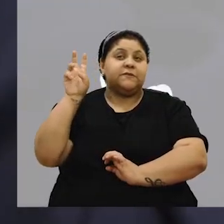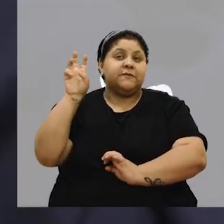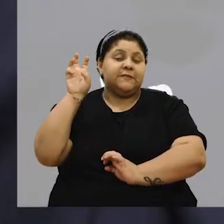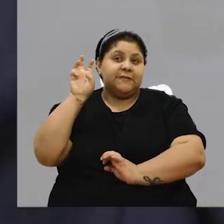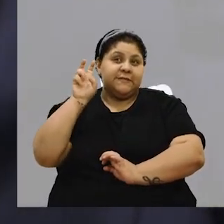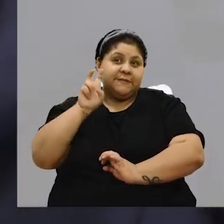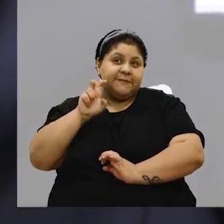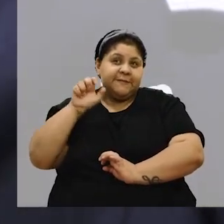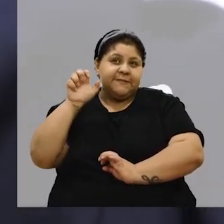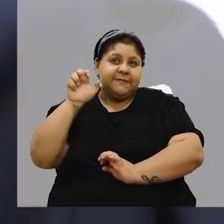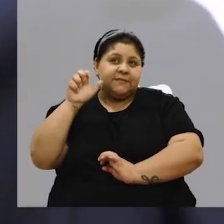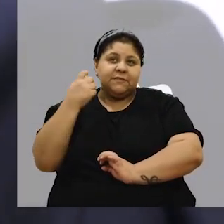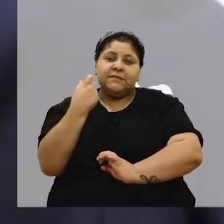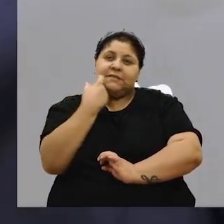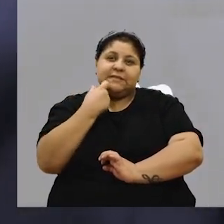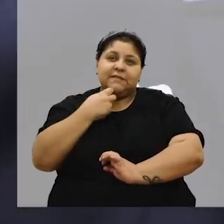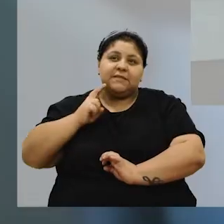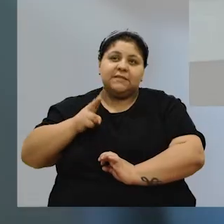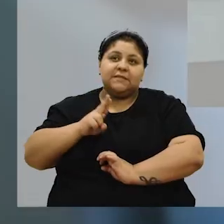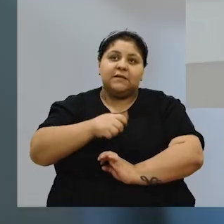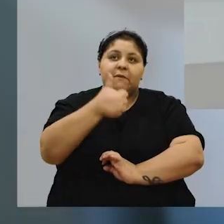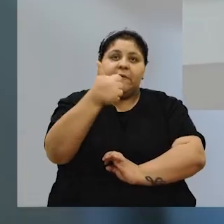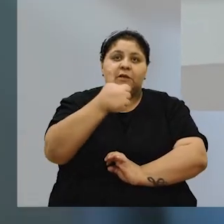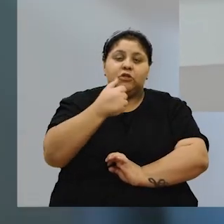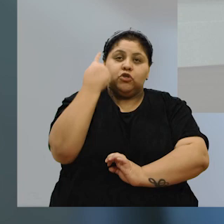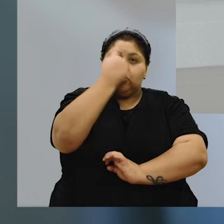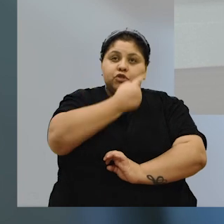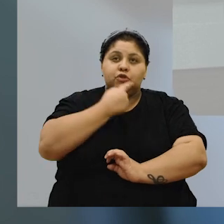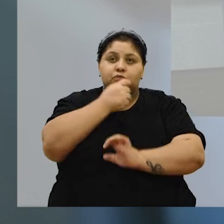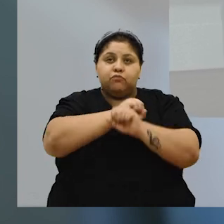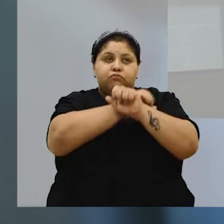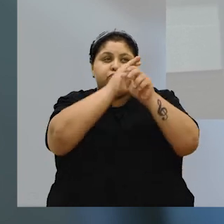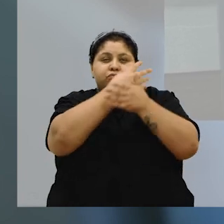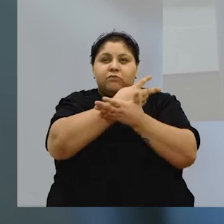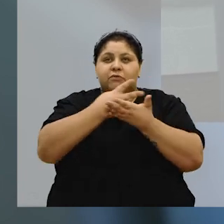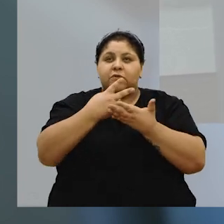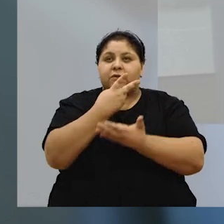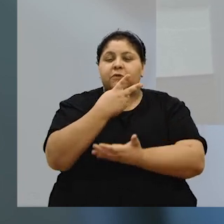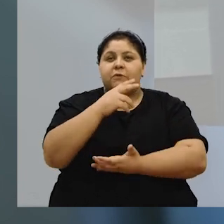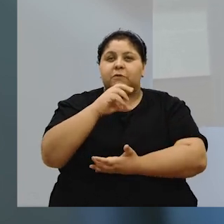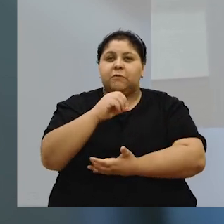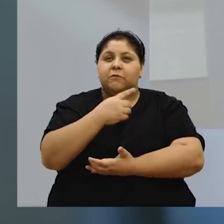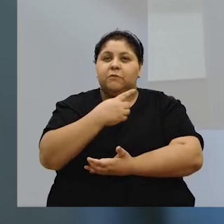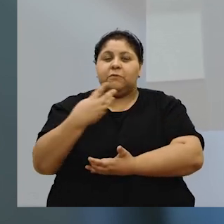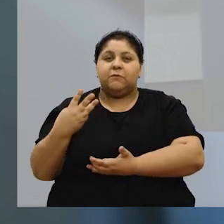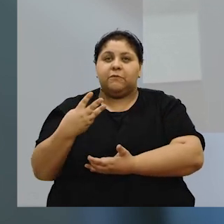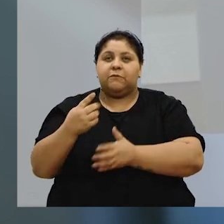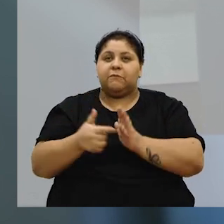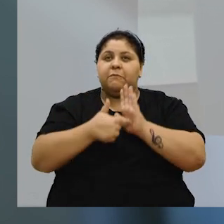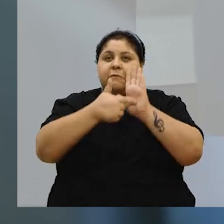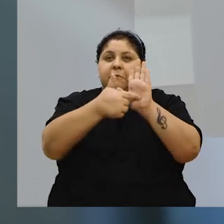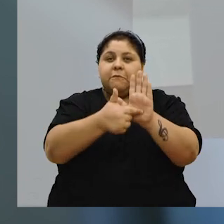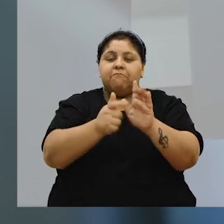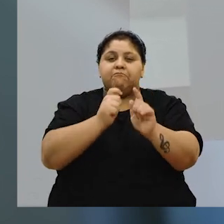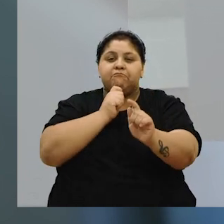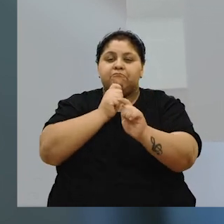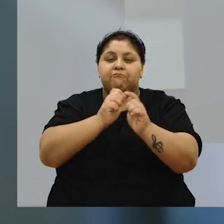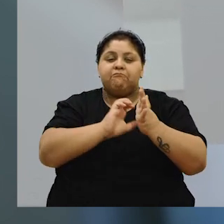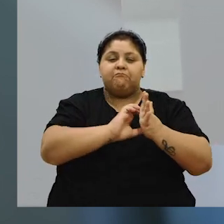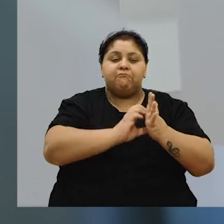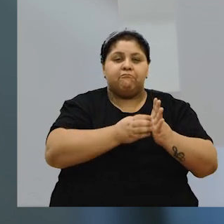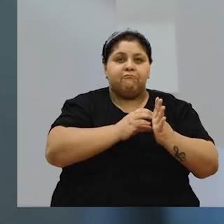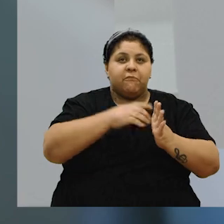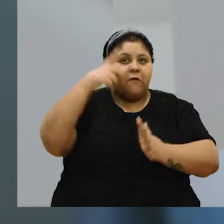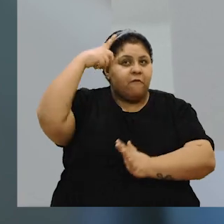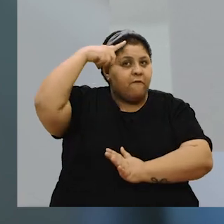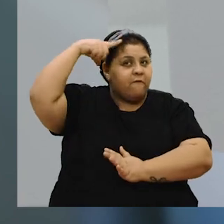sextas-feiras, sempre às 11 horas da manhã, o programa, que desde 2013 é apresentado pelo jornalista e